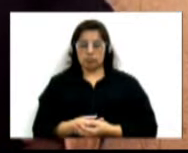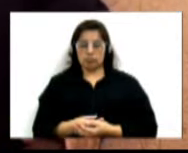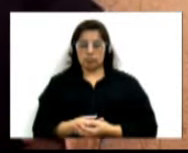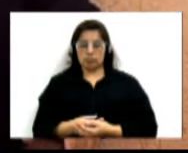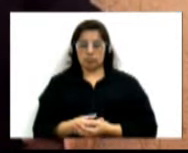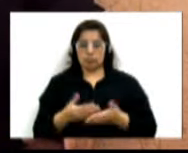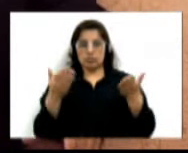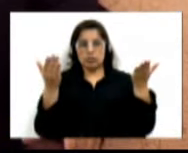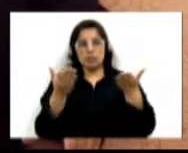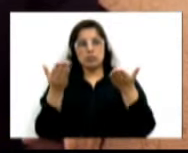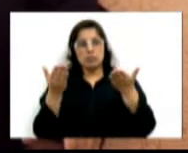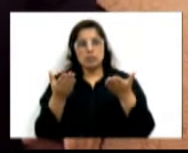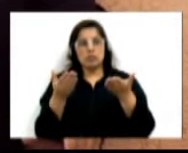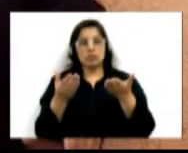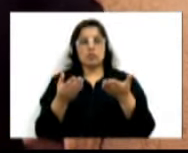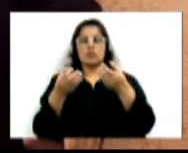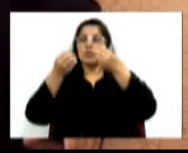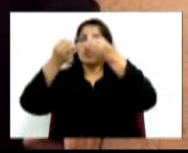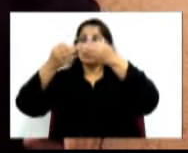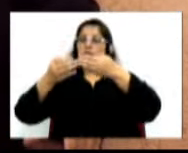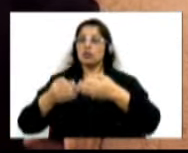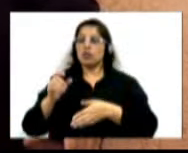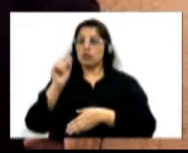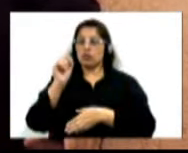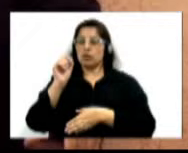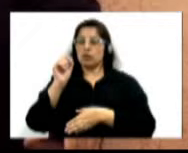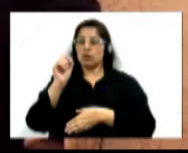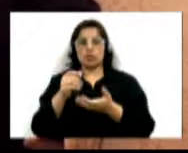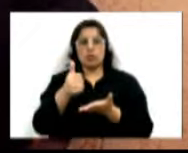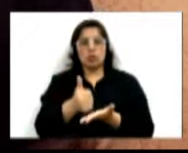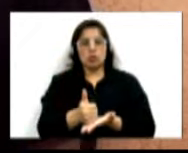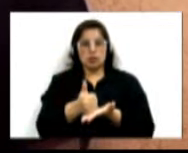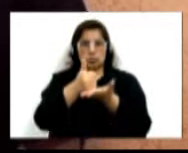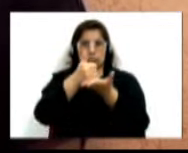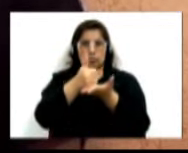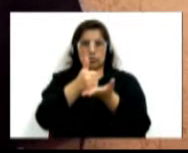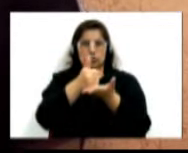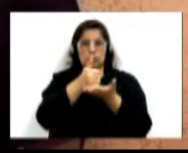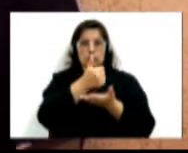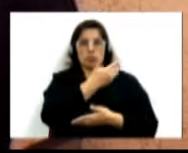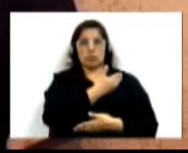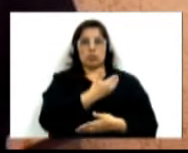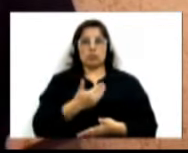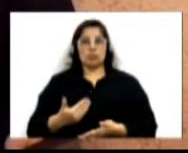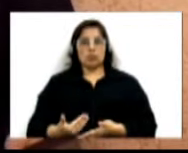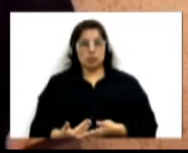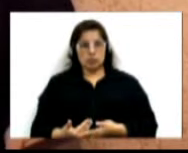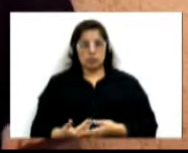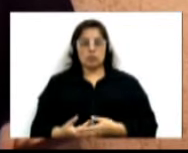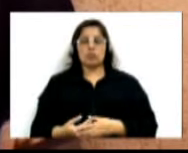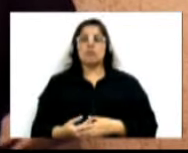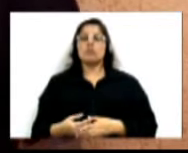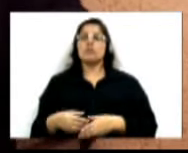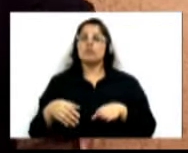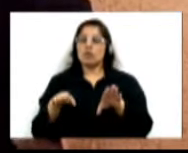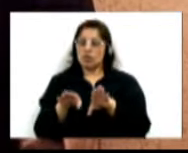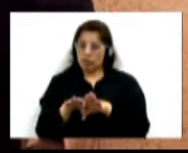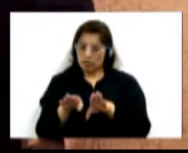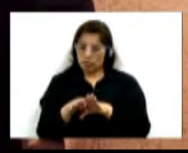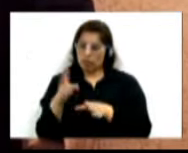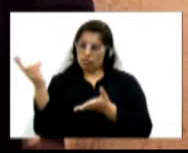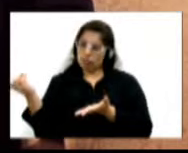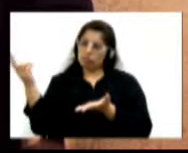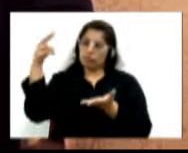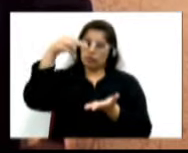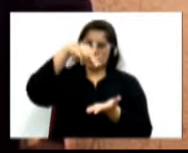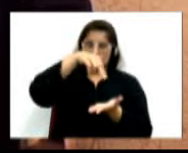E agora eu vou me dirigir um pouco aqui à base de apoio do governo. É engraçado, né? Eu também estive nessa casa e falei sobre